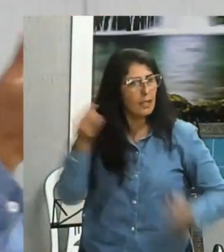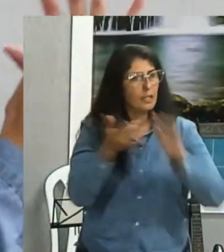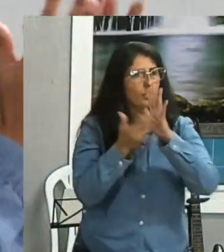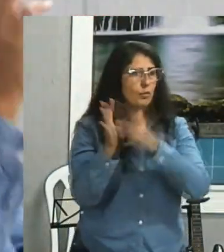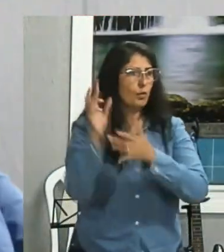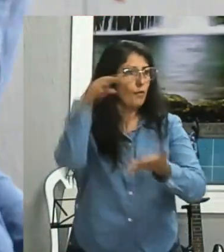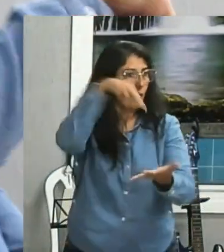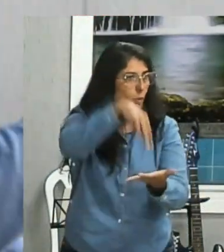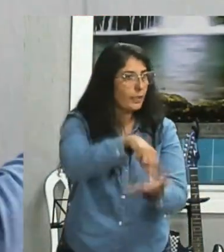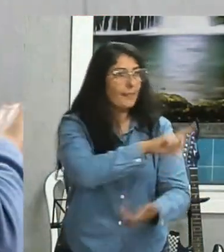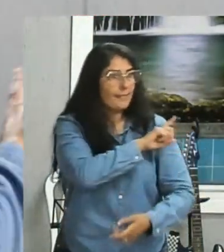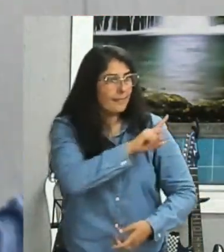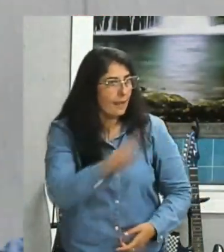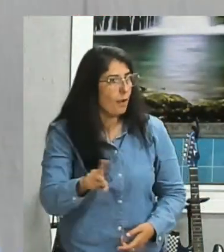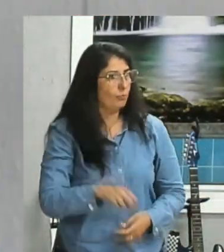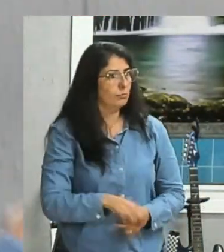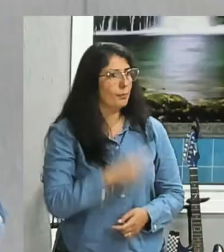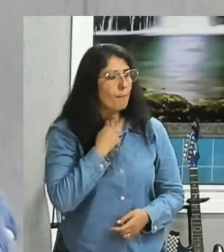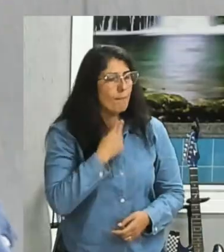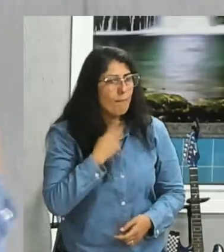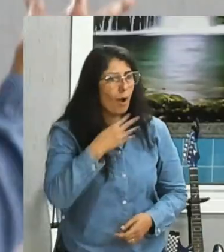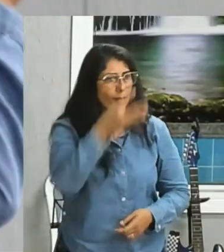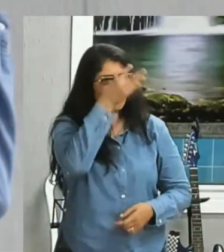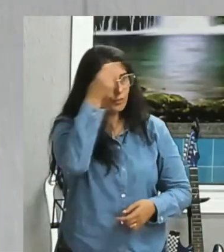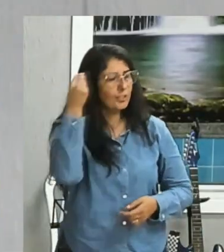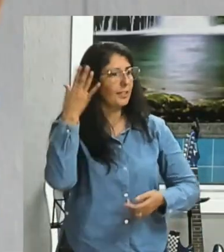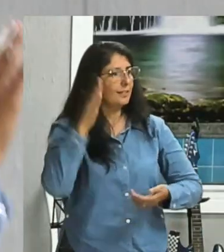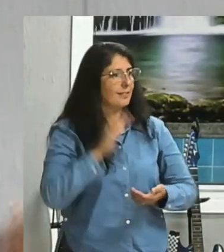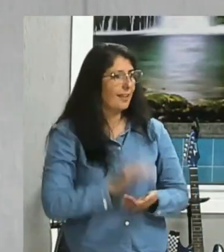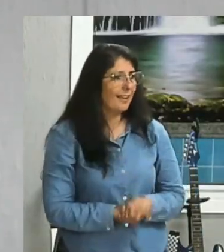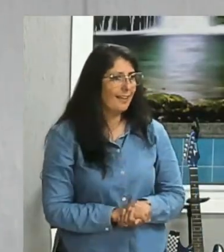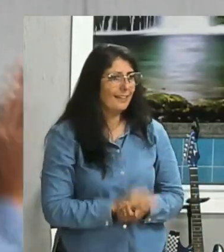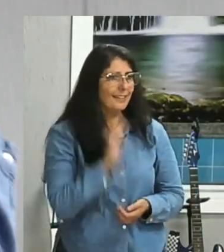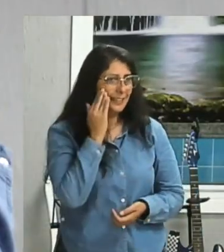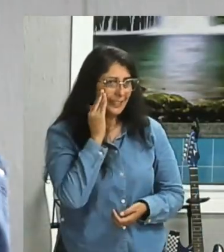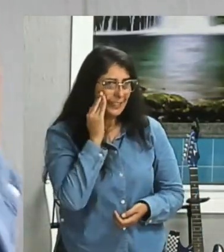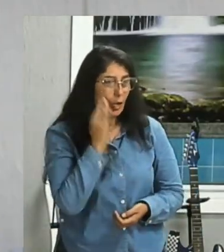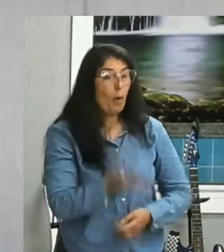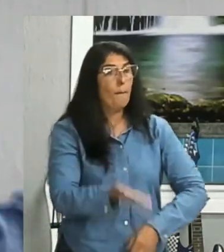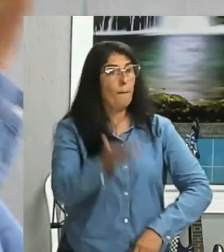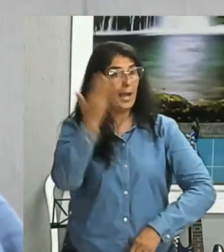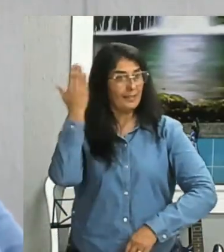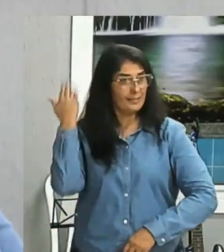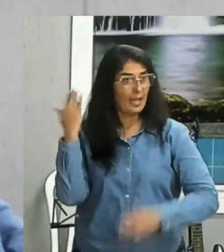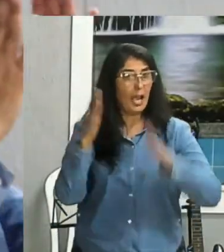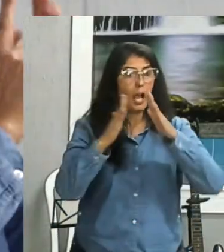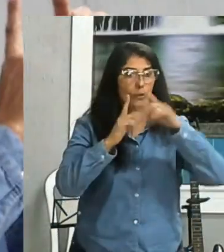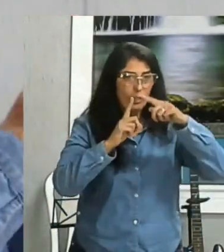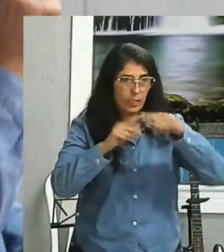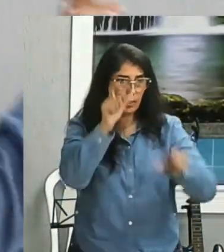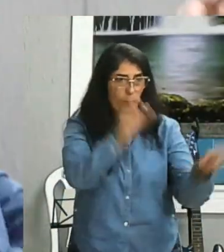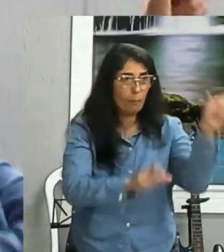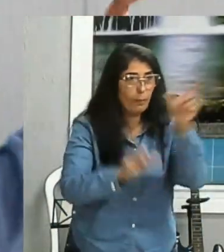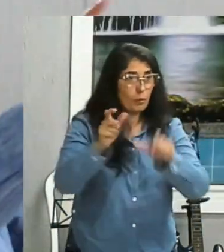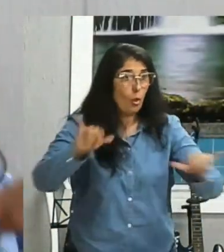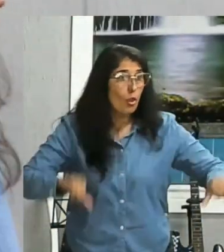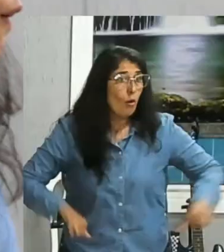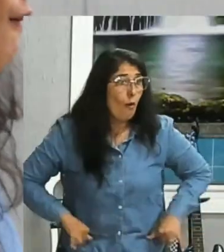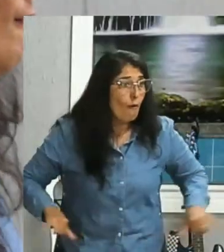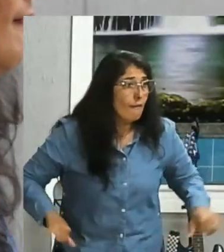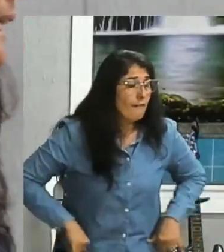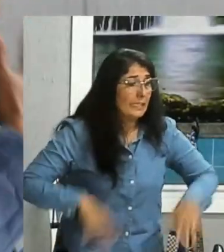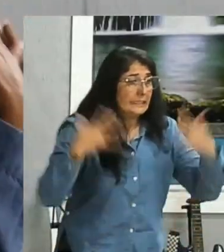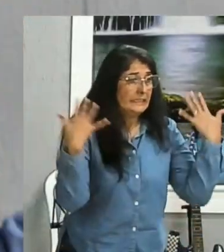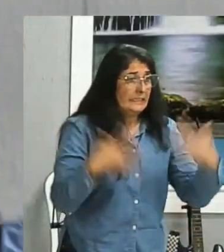perseguição. Hoje é o entretenimento que rouba a nossa visão de Cristo. E